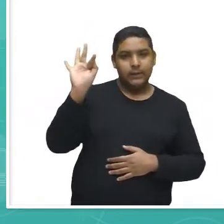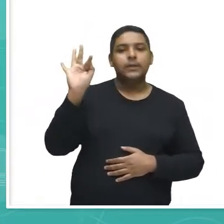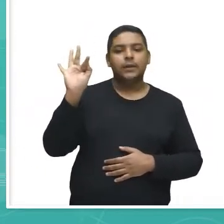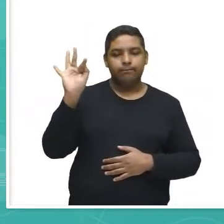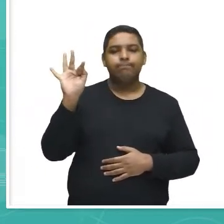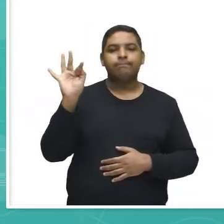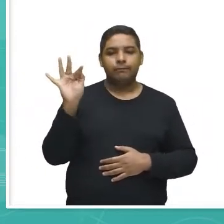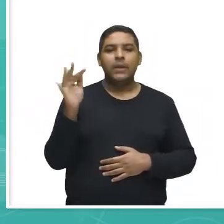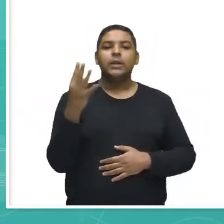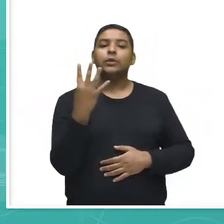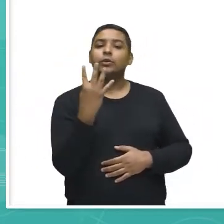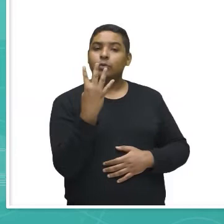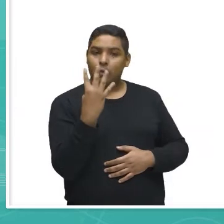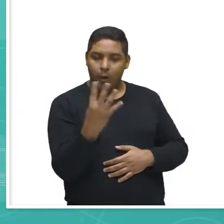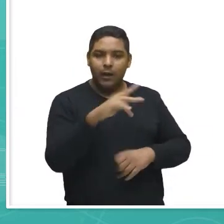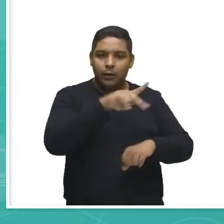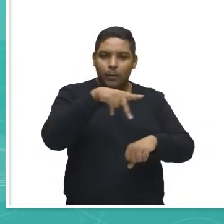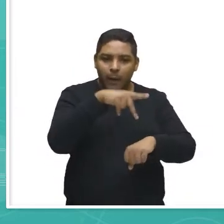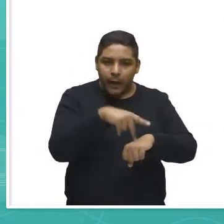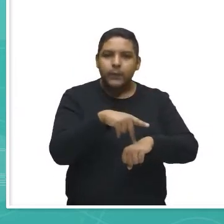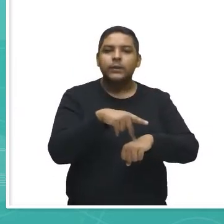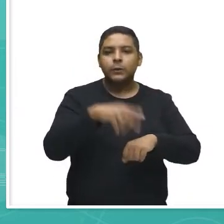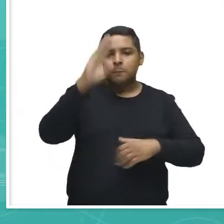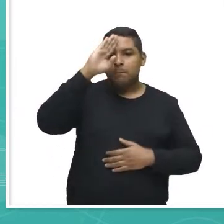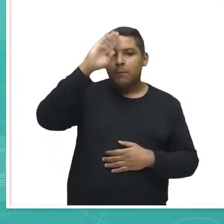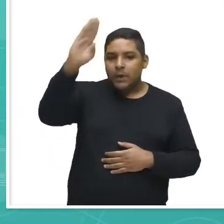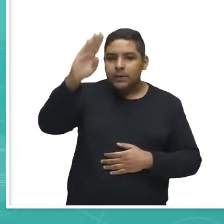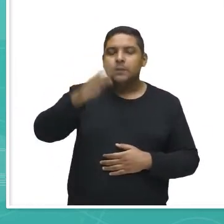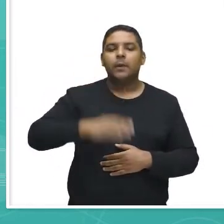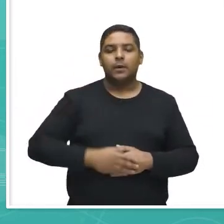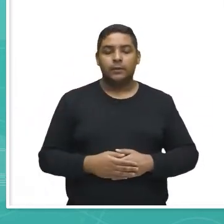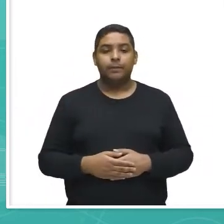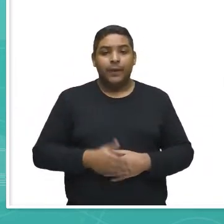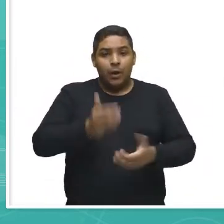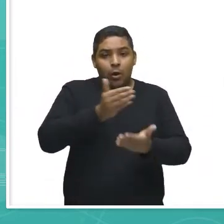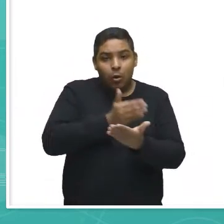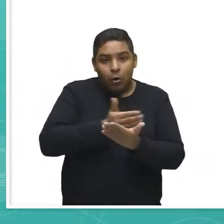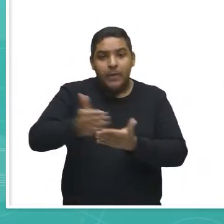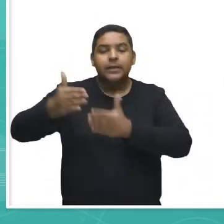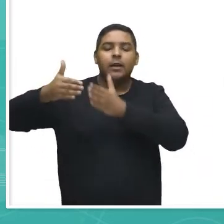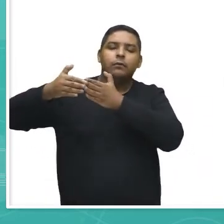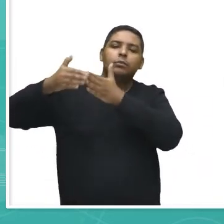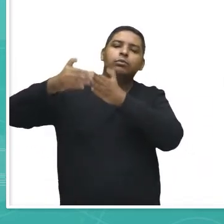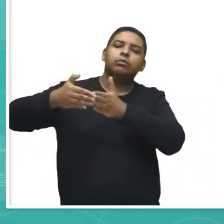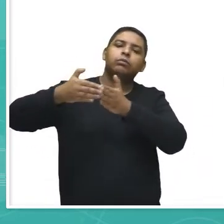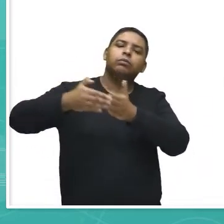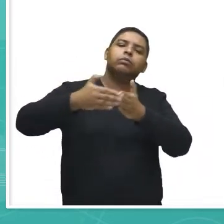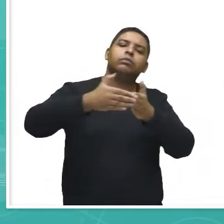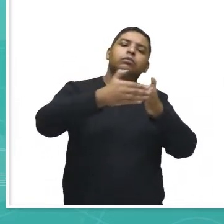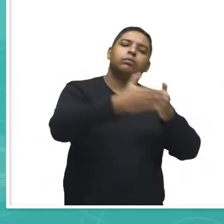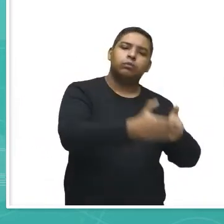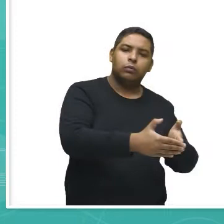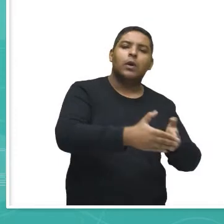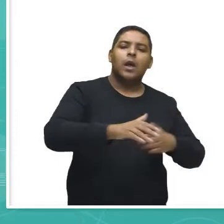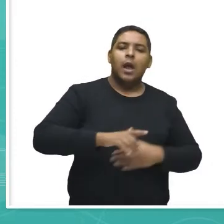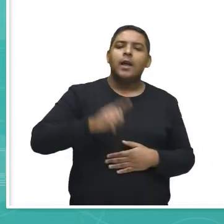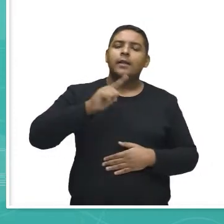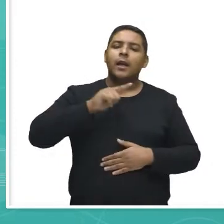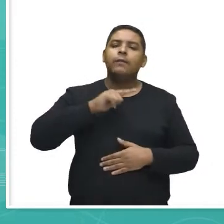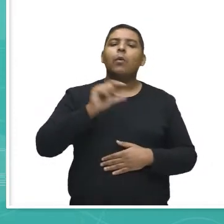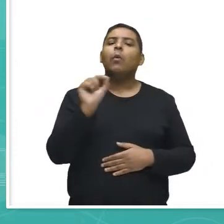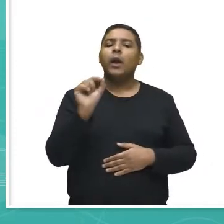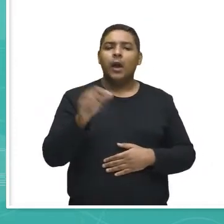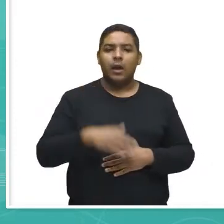Então, esses povos, eles iniciavam as suas grandes navegações e começaram a passar a